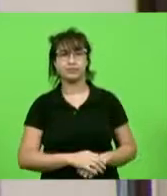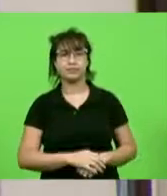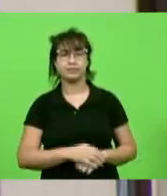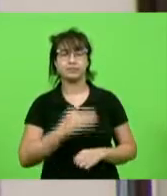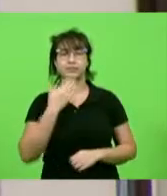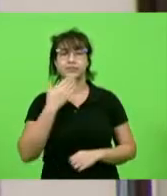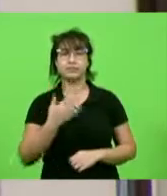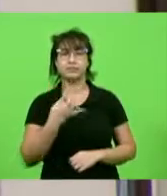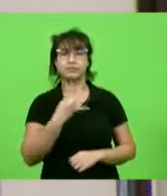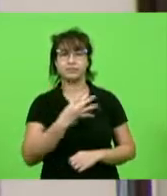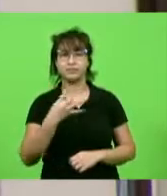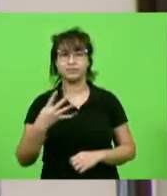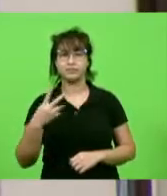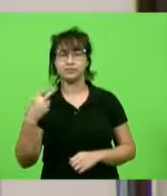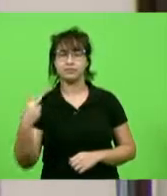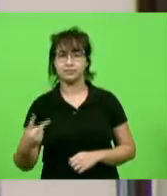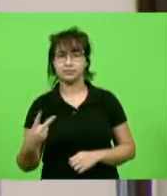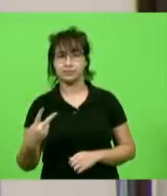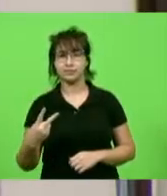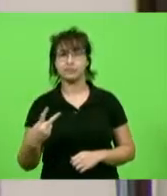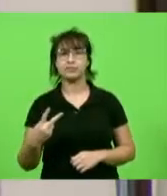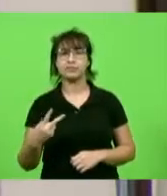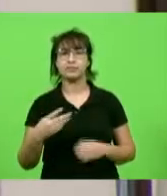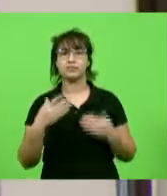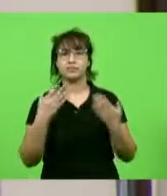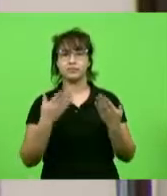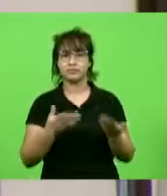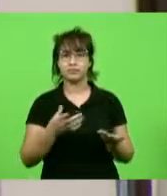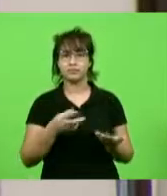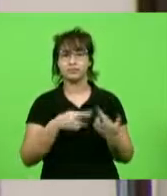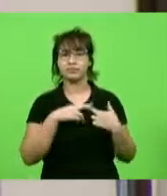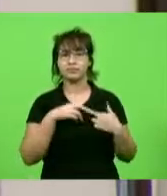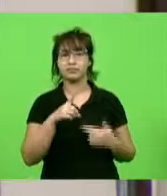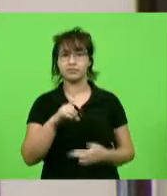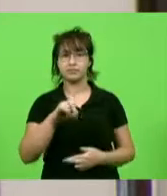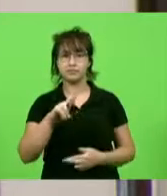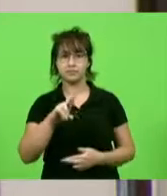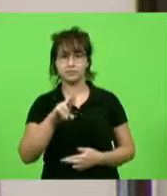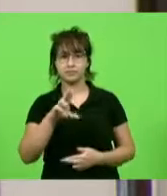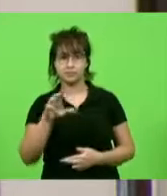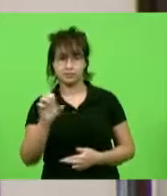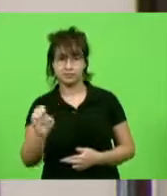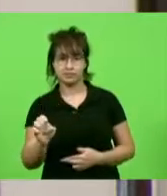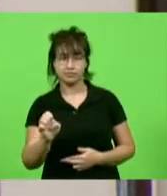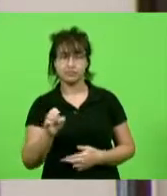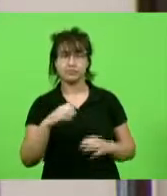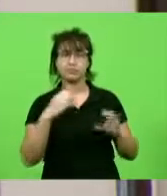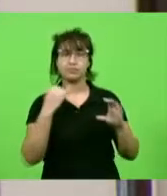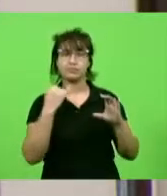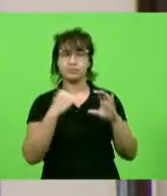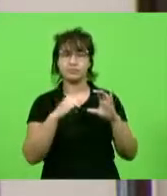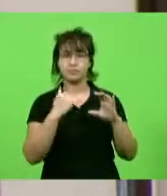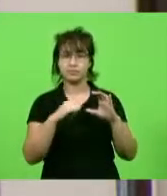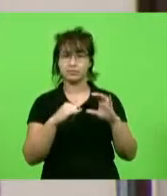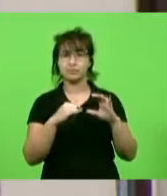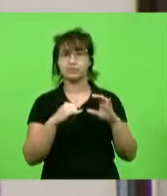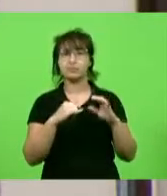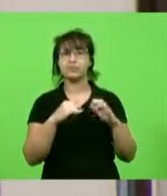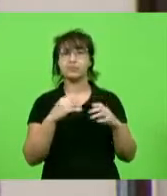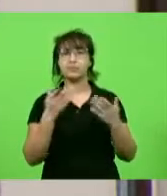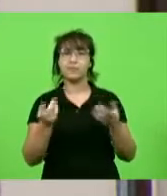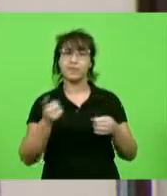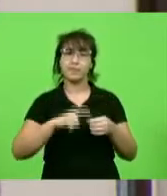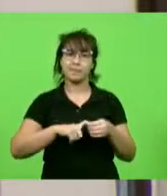requerimento 442, autor deputada Dirce Ederscheidt, solicitando ao diretor-presidente da Celesc que determine o restabelecimento do fornecimento de energia